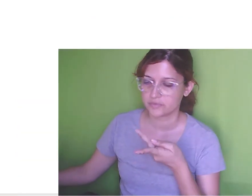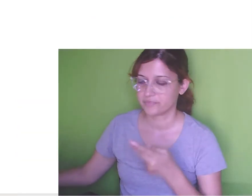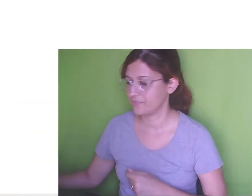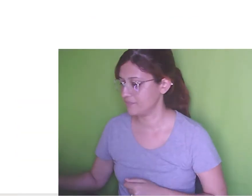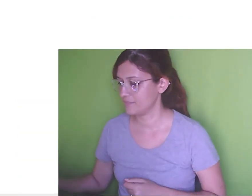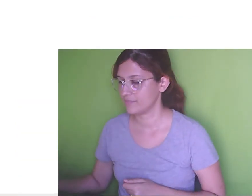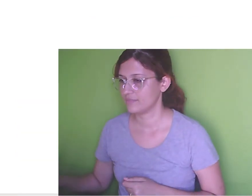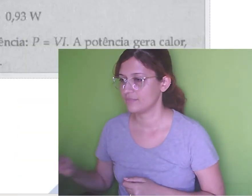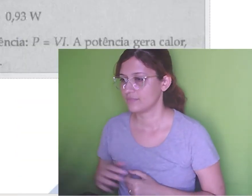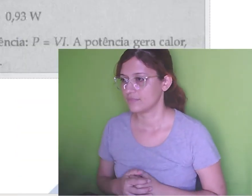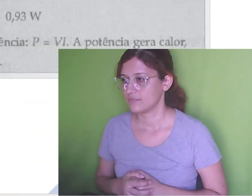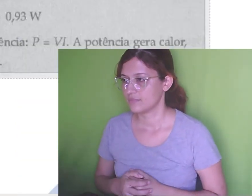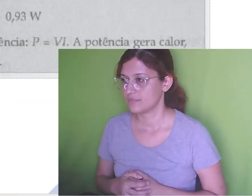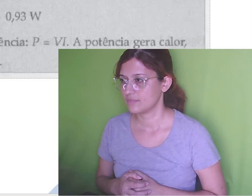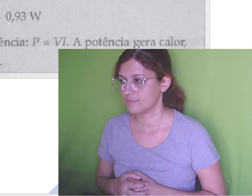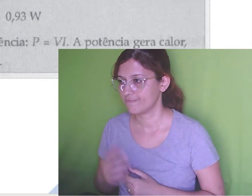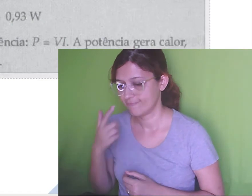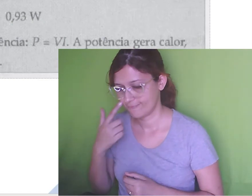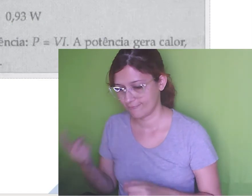Vamos ver se está correto.